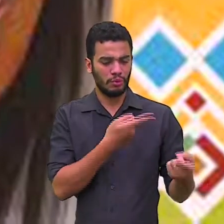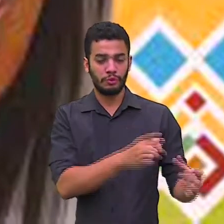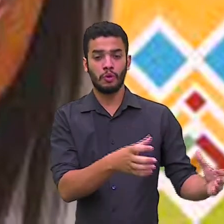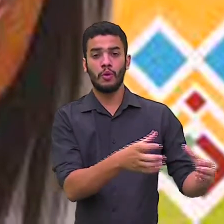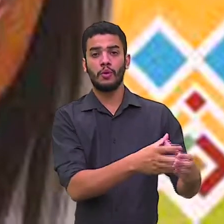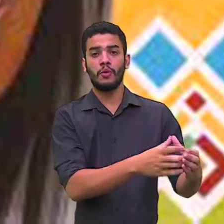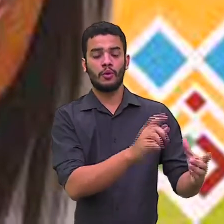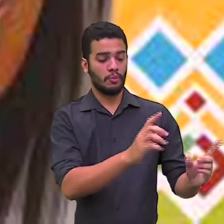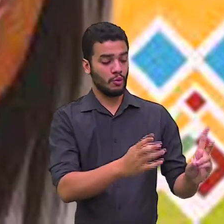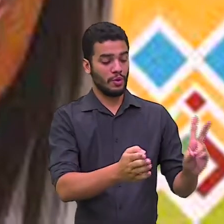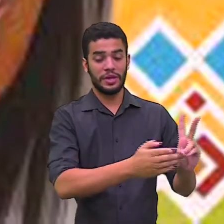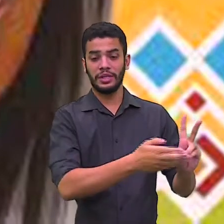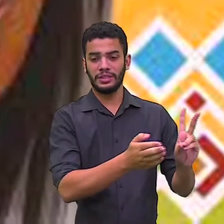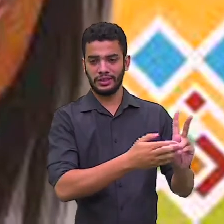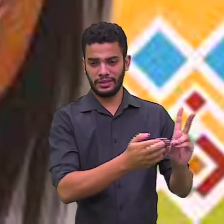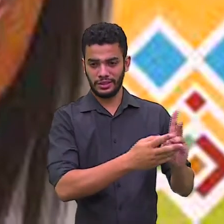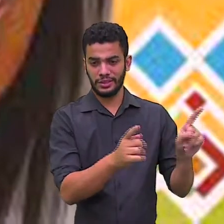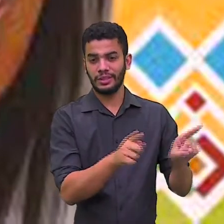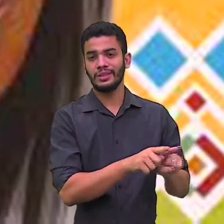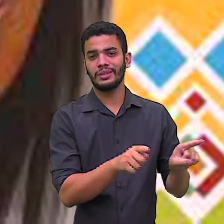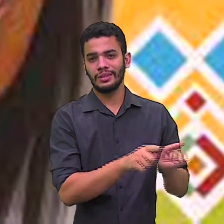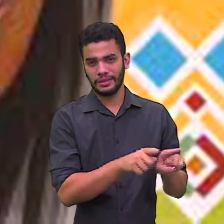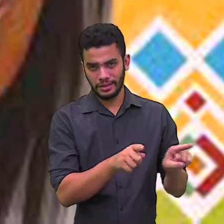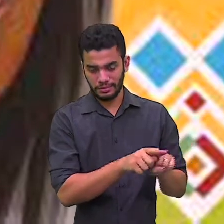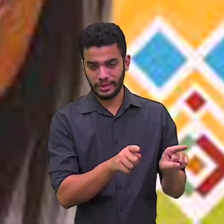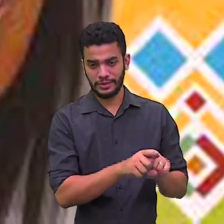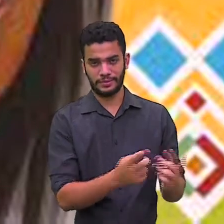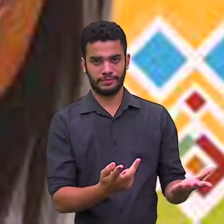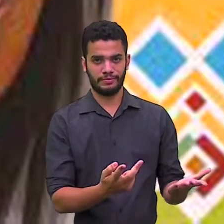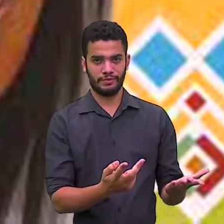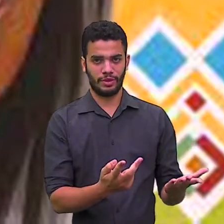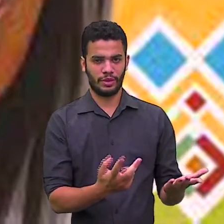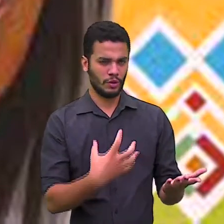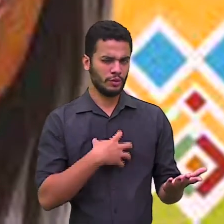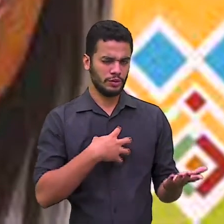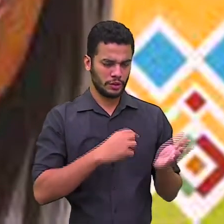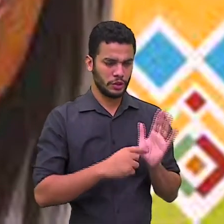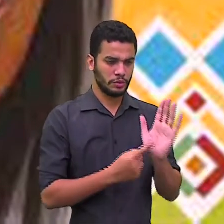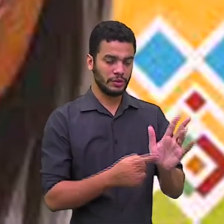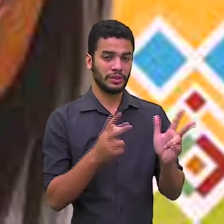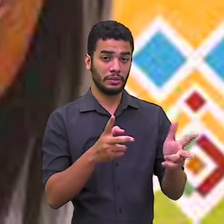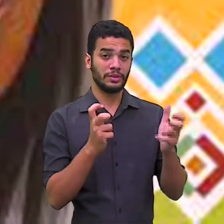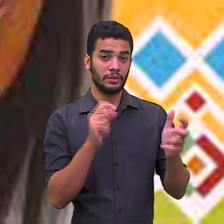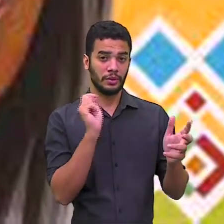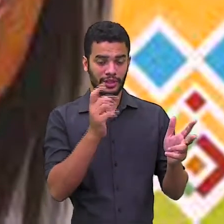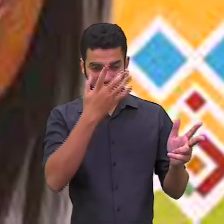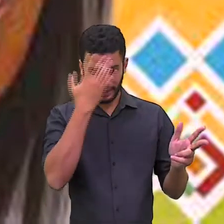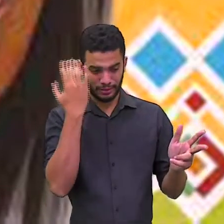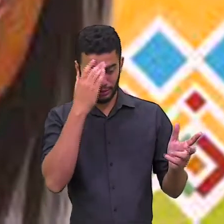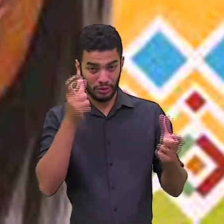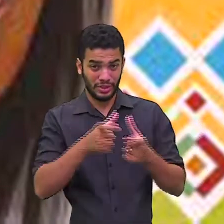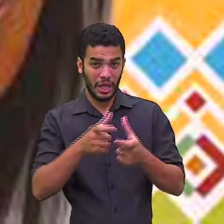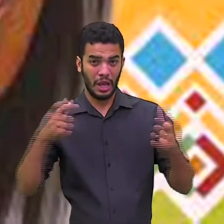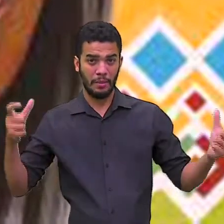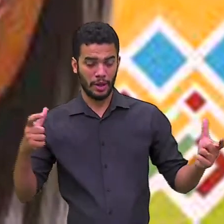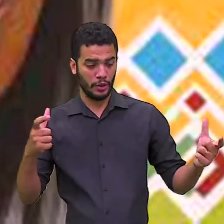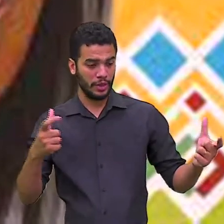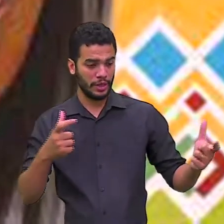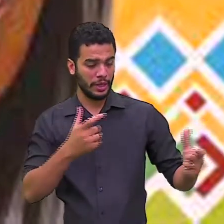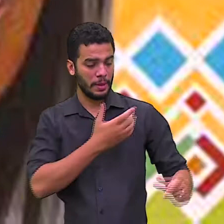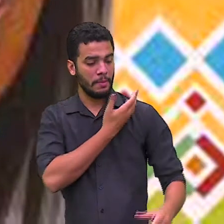grupo também. O reflexo direto disso, além do próprio preconceito contra os indígenas, foi